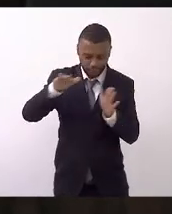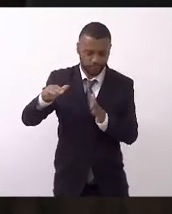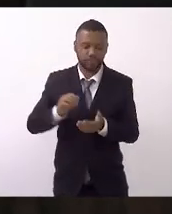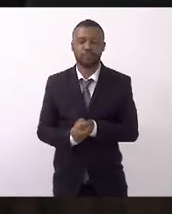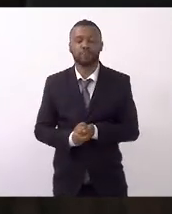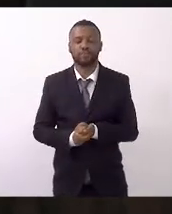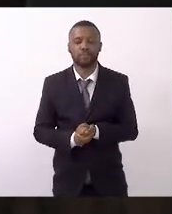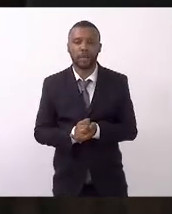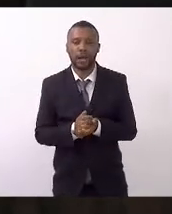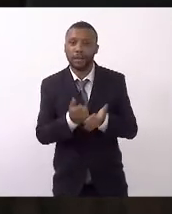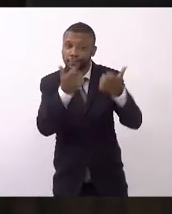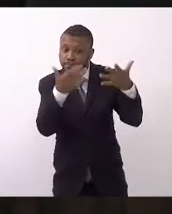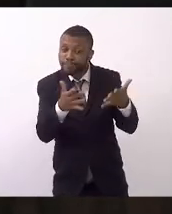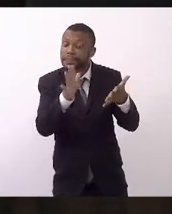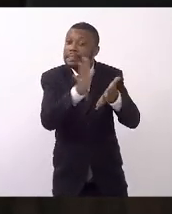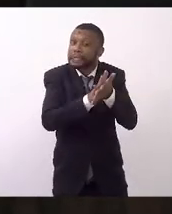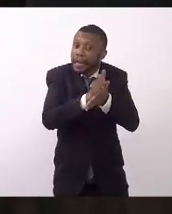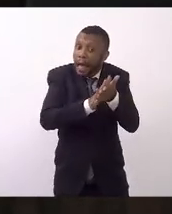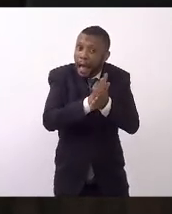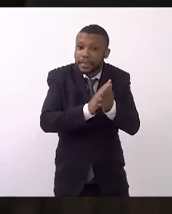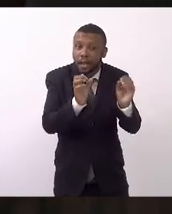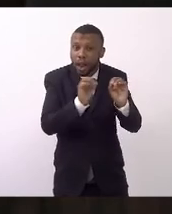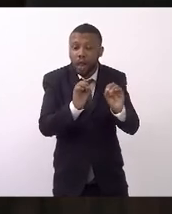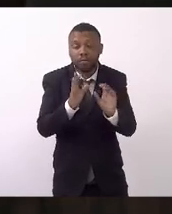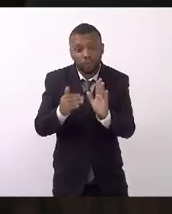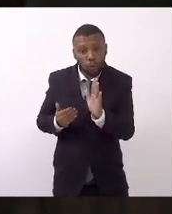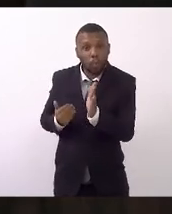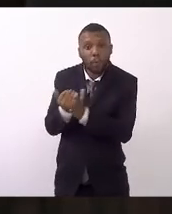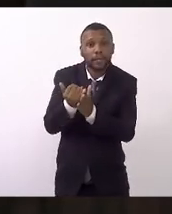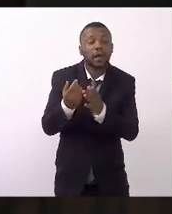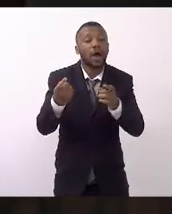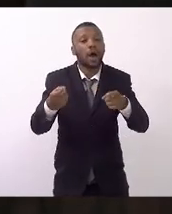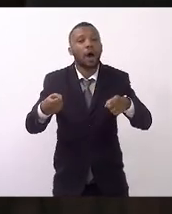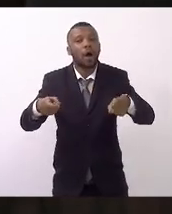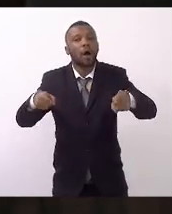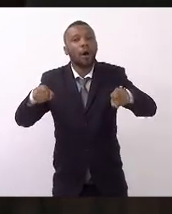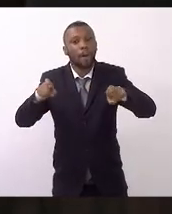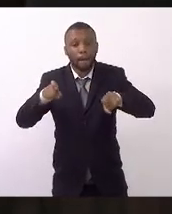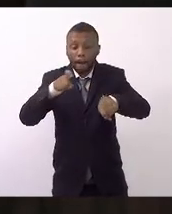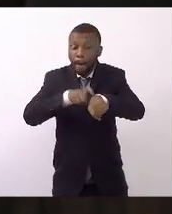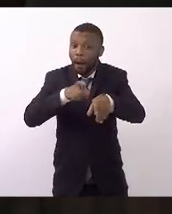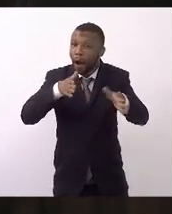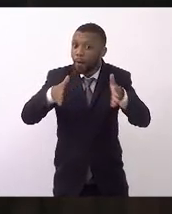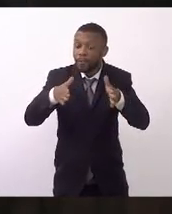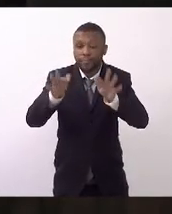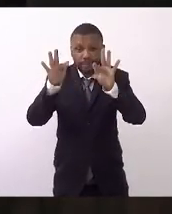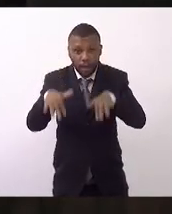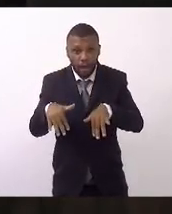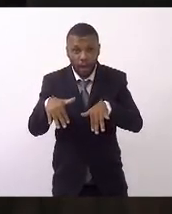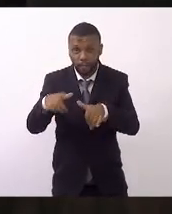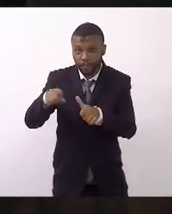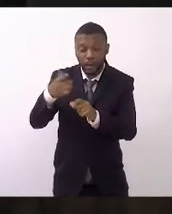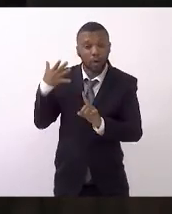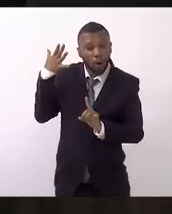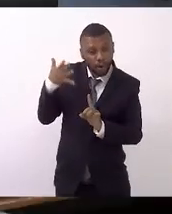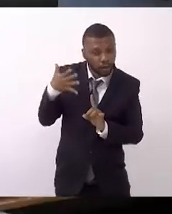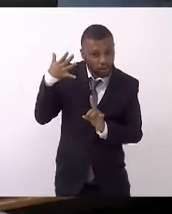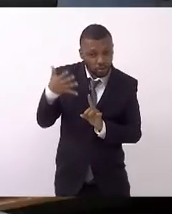tratar... Passa-se ao expediente final. O primeiro orador inscrito é o nobre deputado Luiz